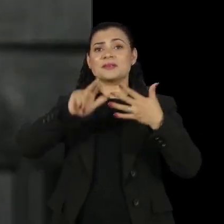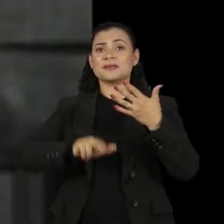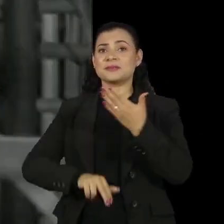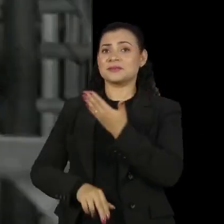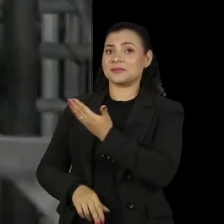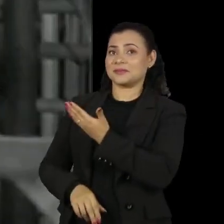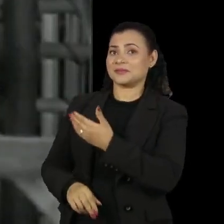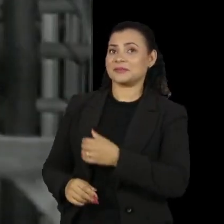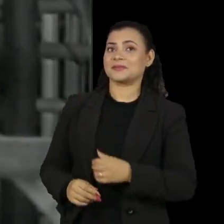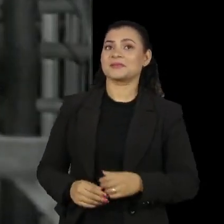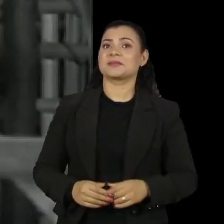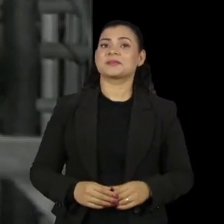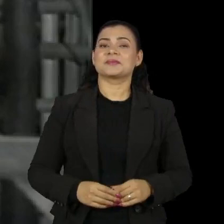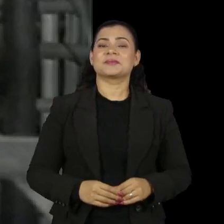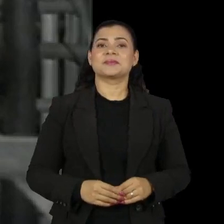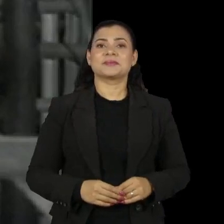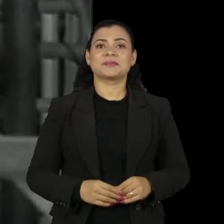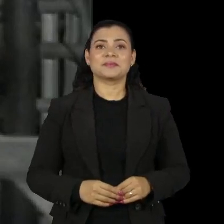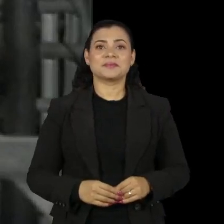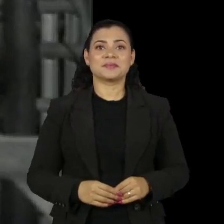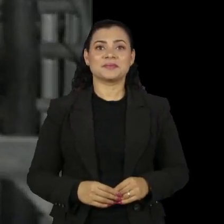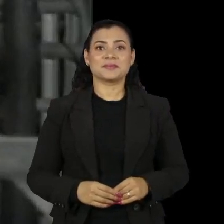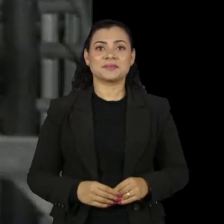Mazzaropi. Virgem Maria!